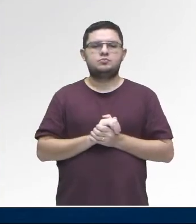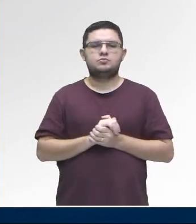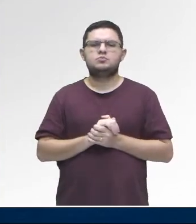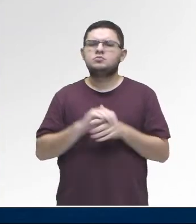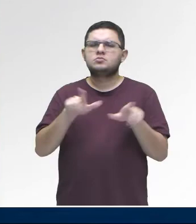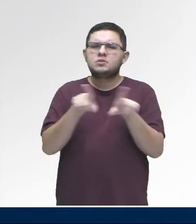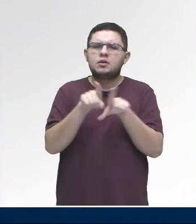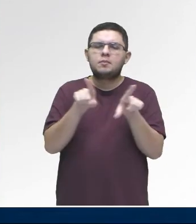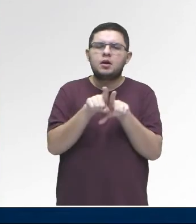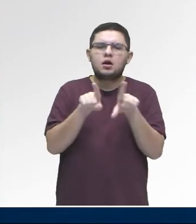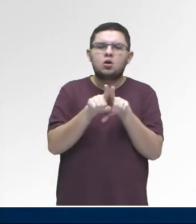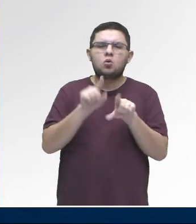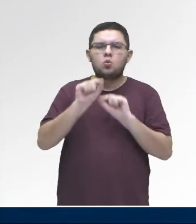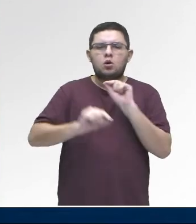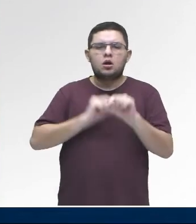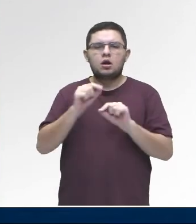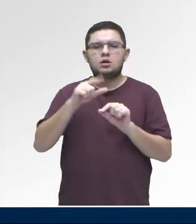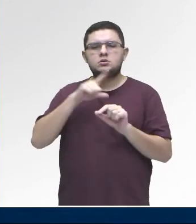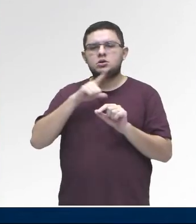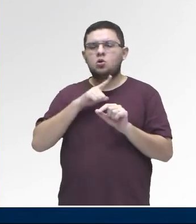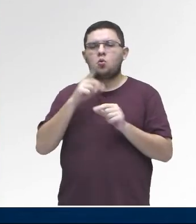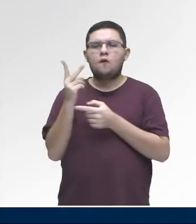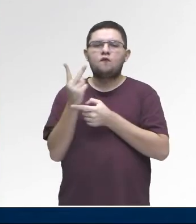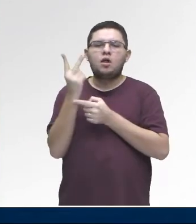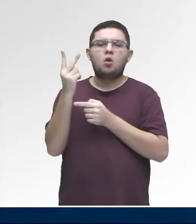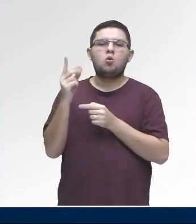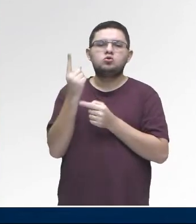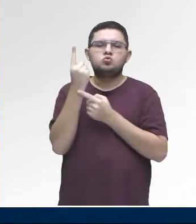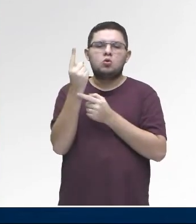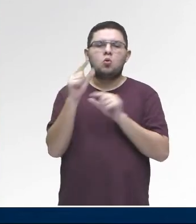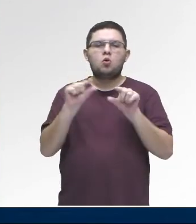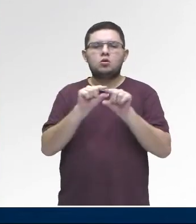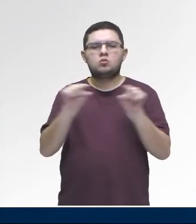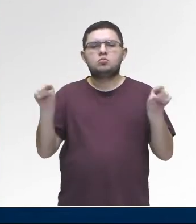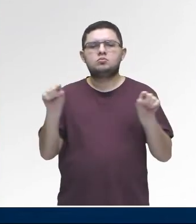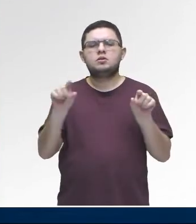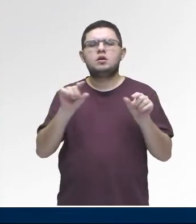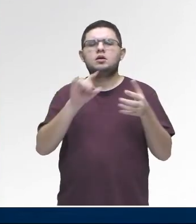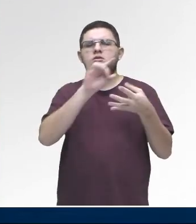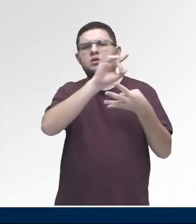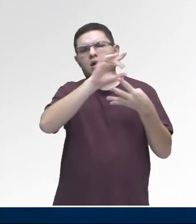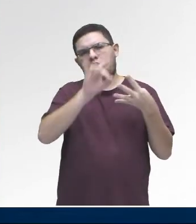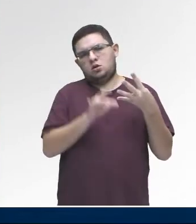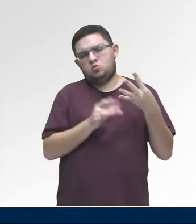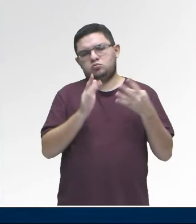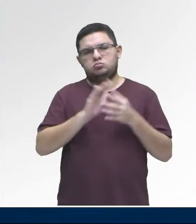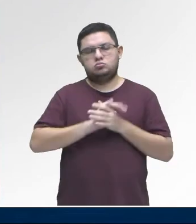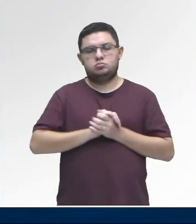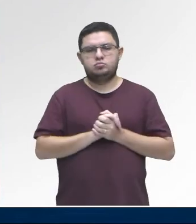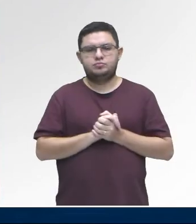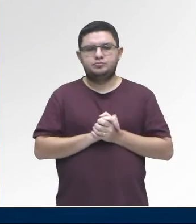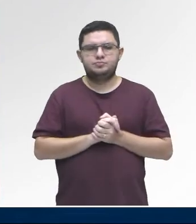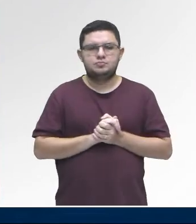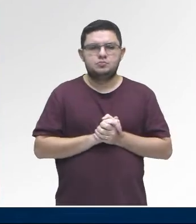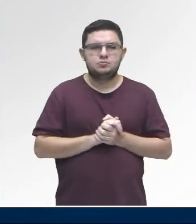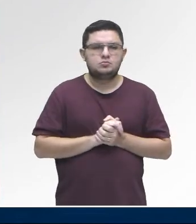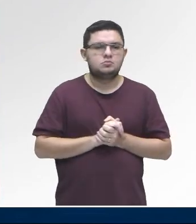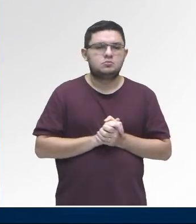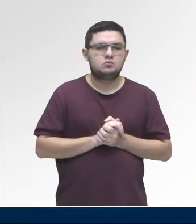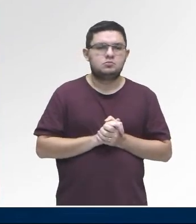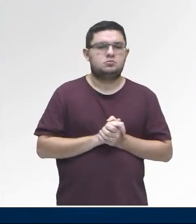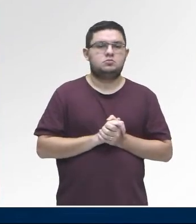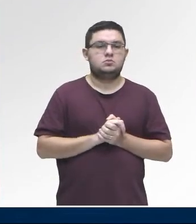tabela o valor da constante de ionização de cada ácido, ok? O